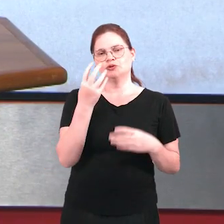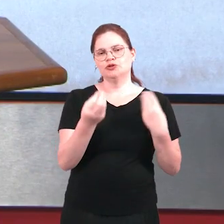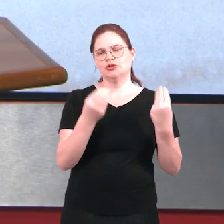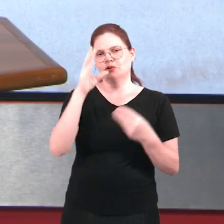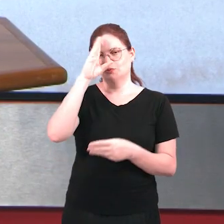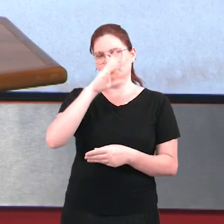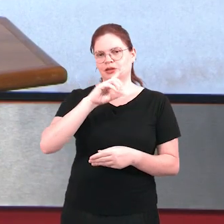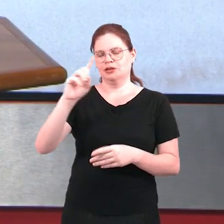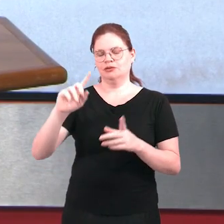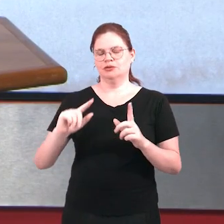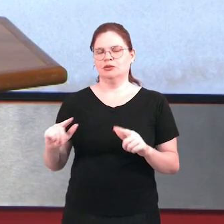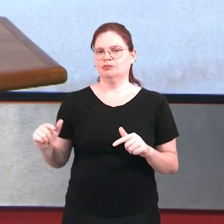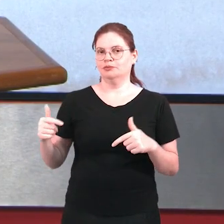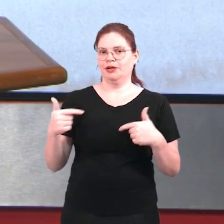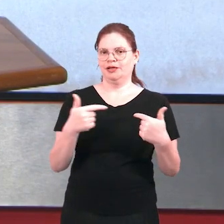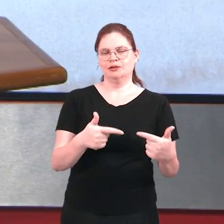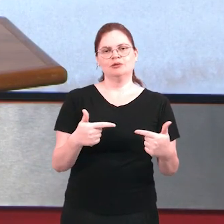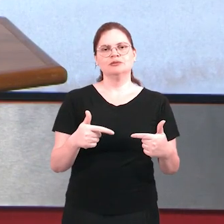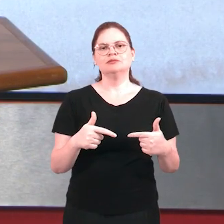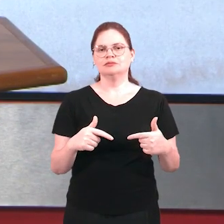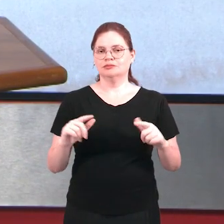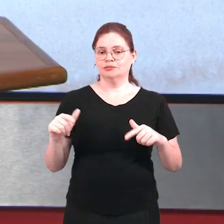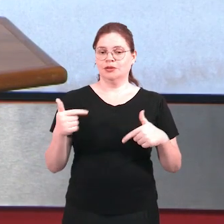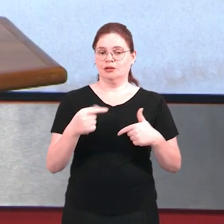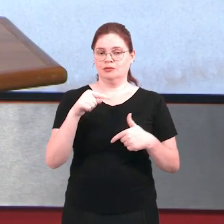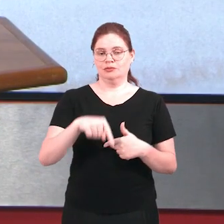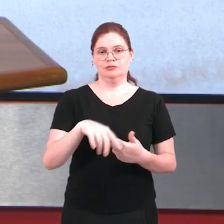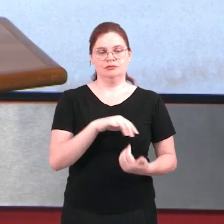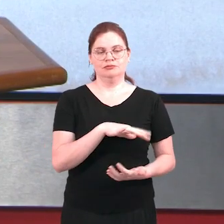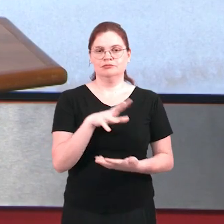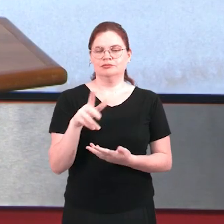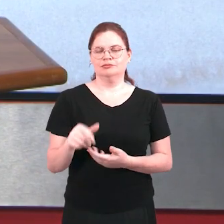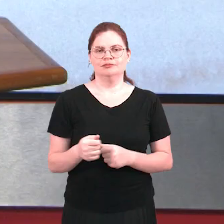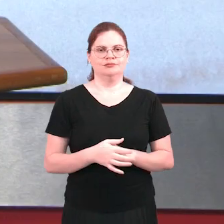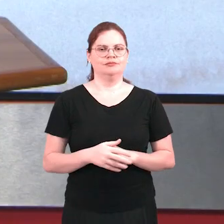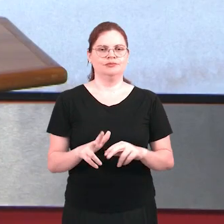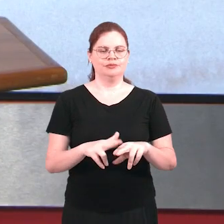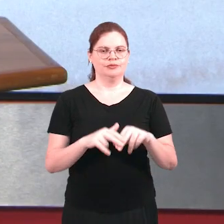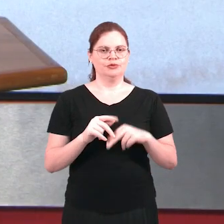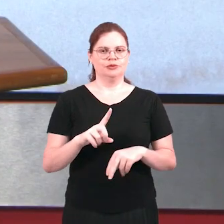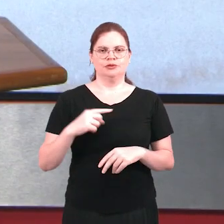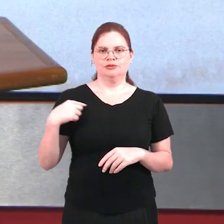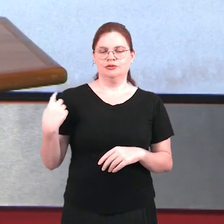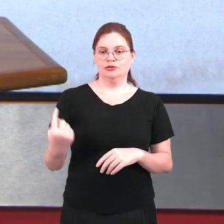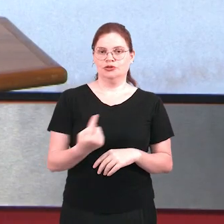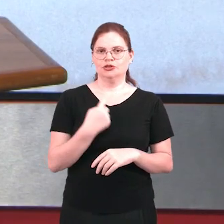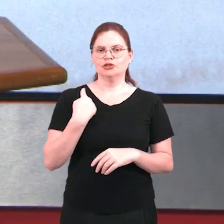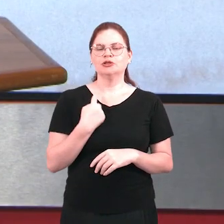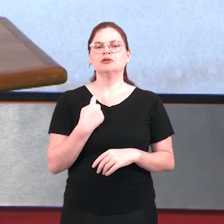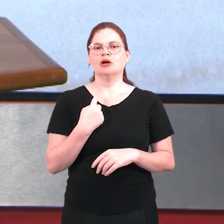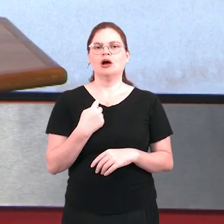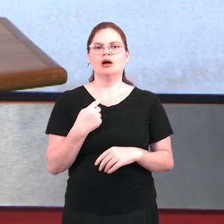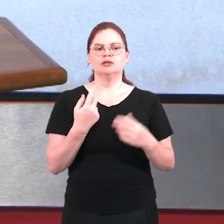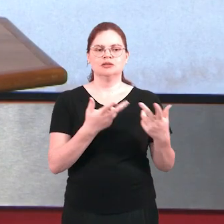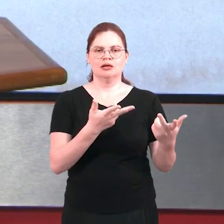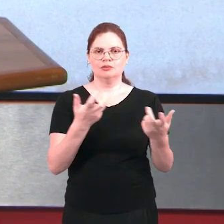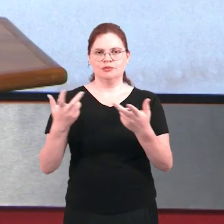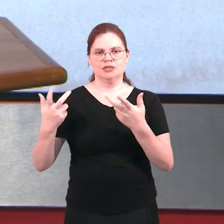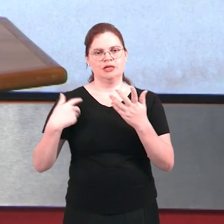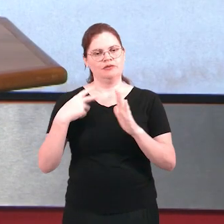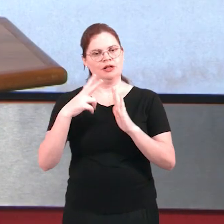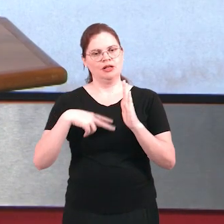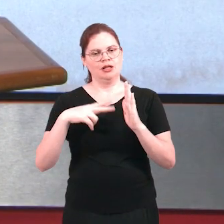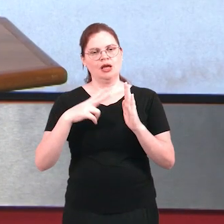intervenção providencial de Deus na terra. E essa é a razão por que os acontecimentos